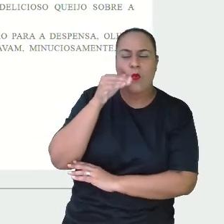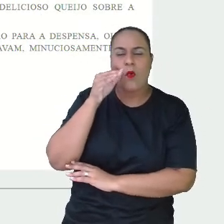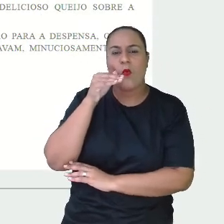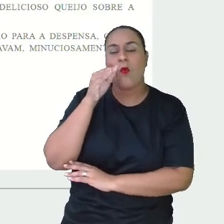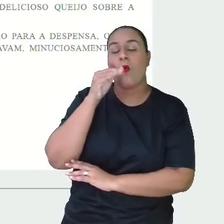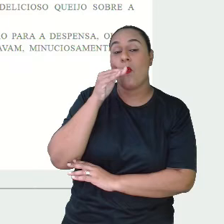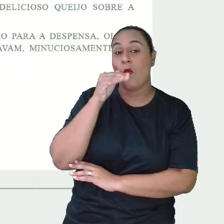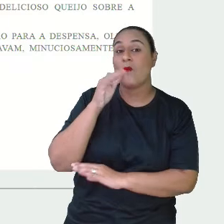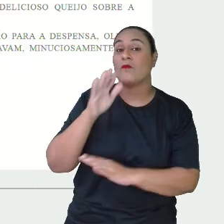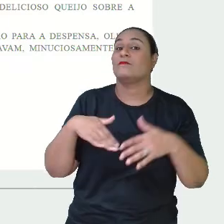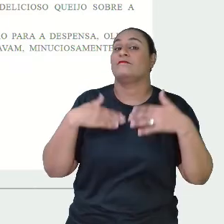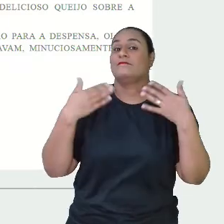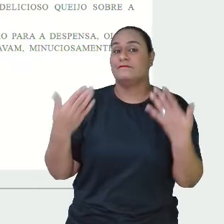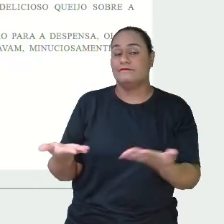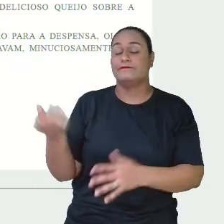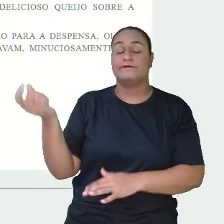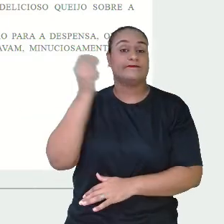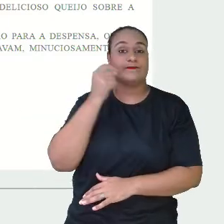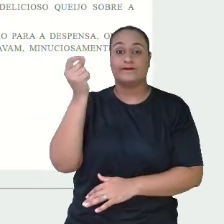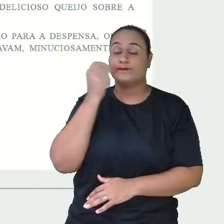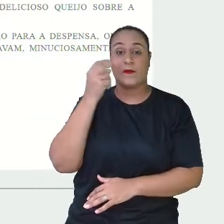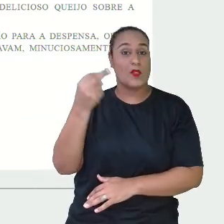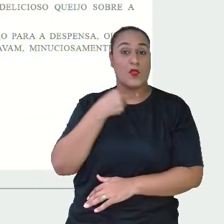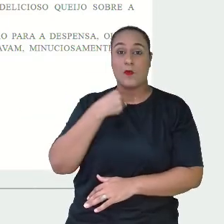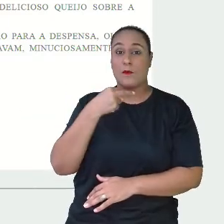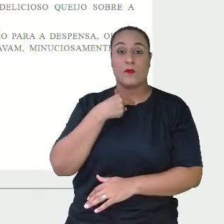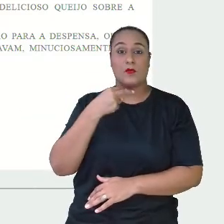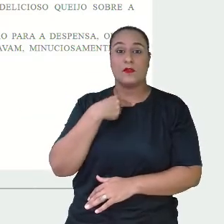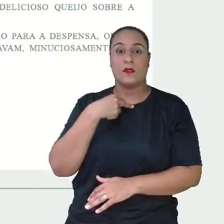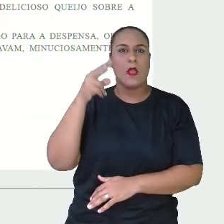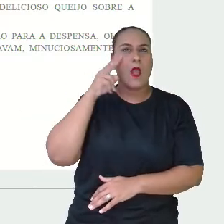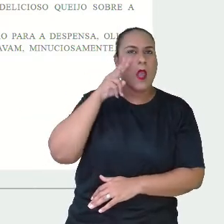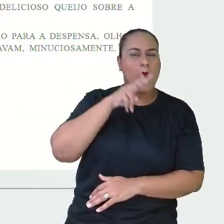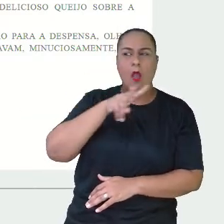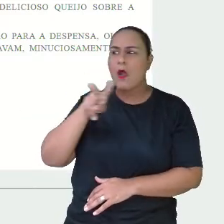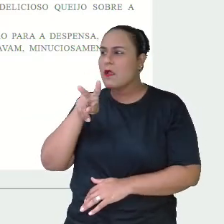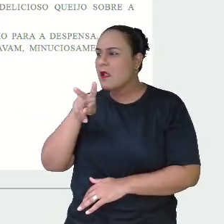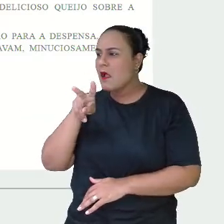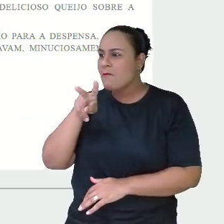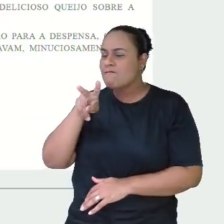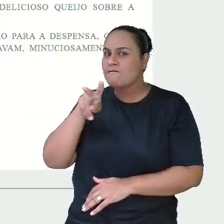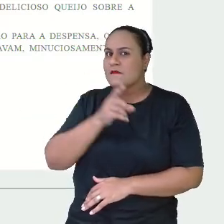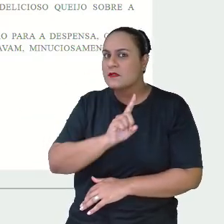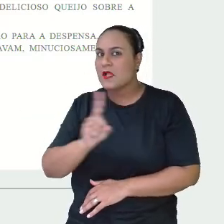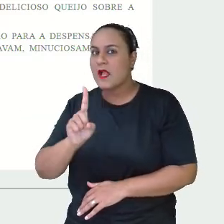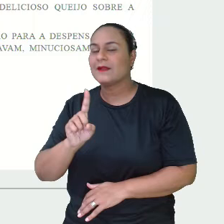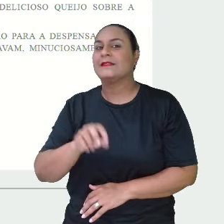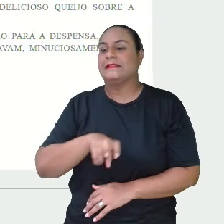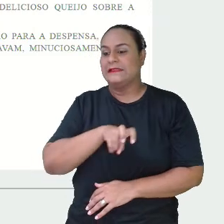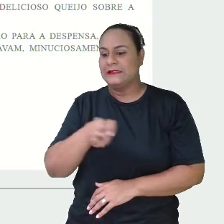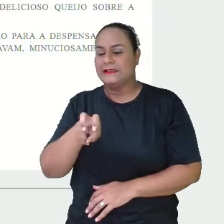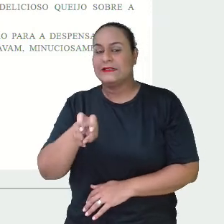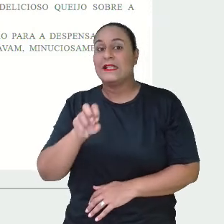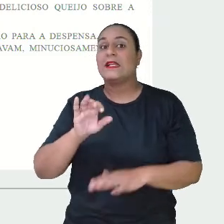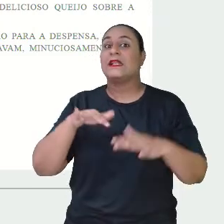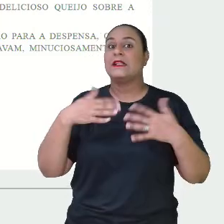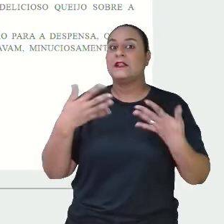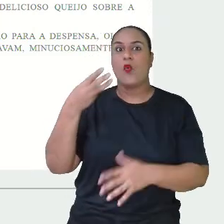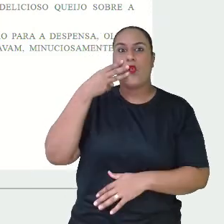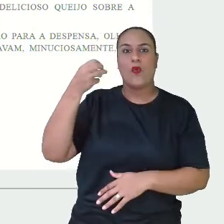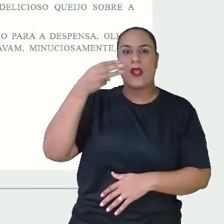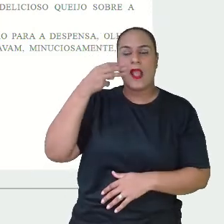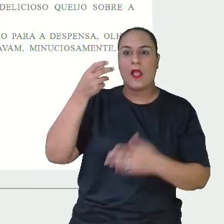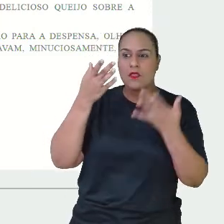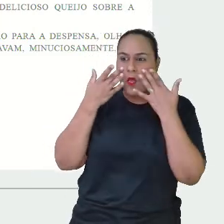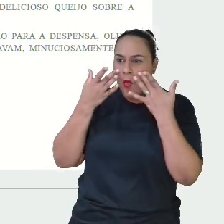Assim, os ratos não podiam nem olhar para fora de suas tocas, pois o bichano estava